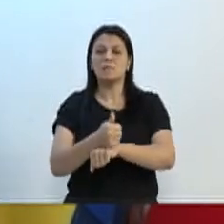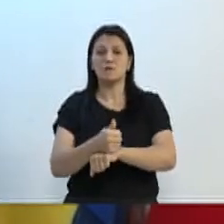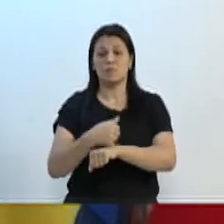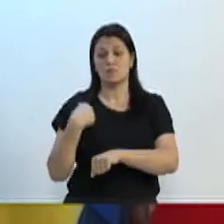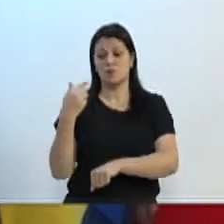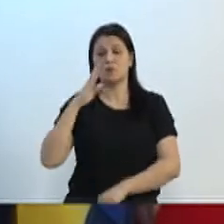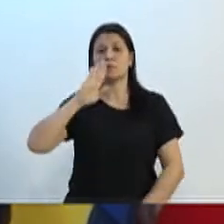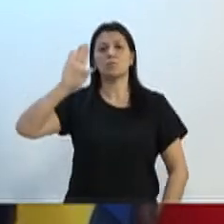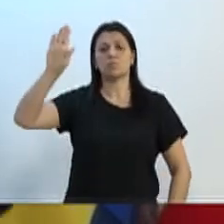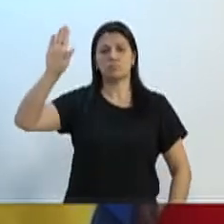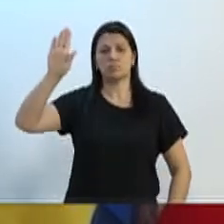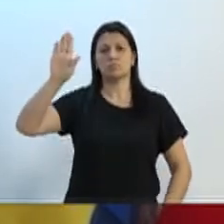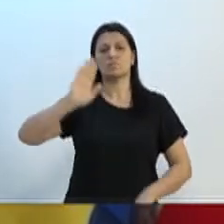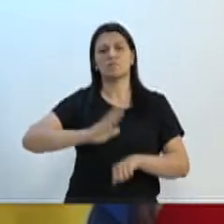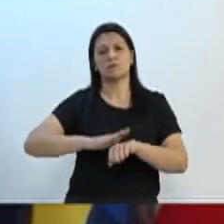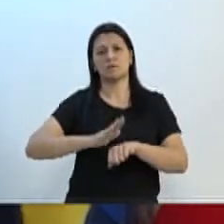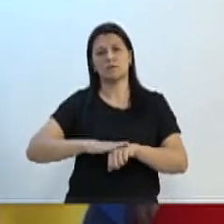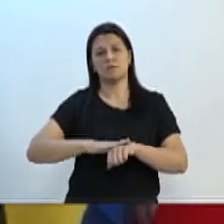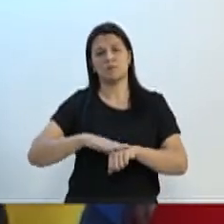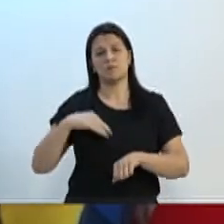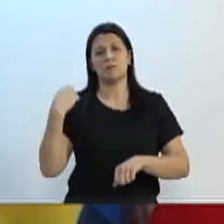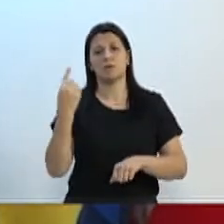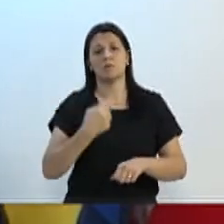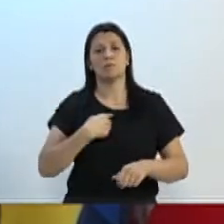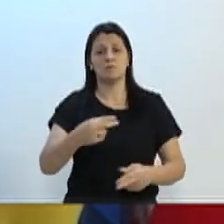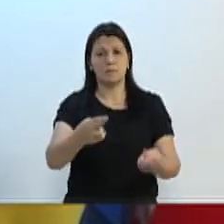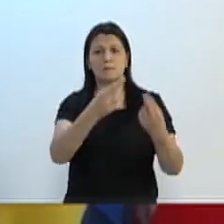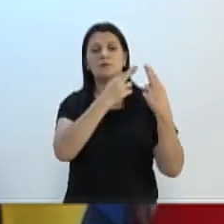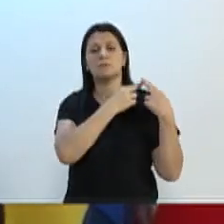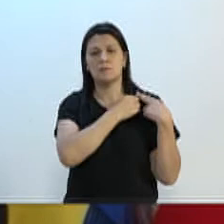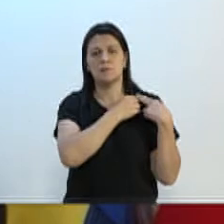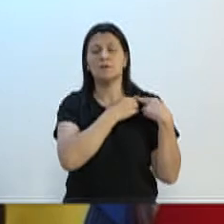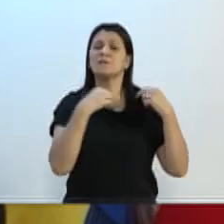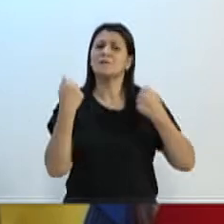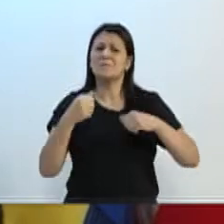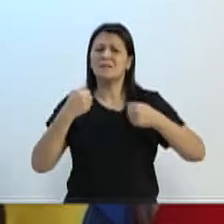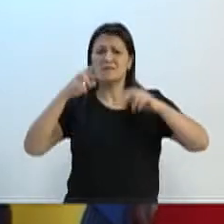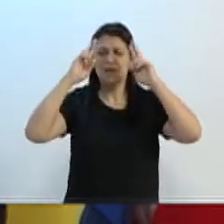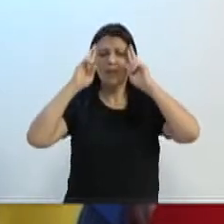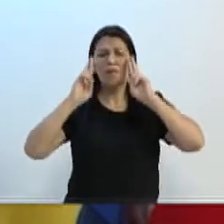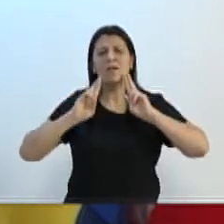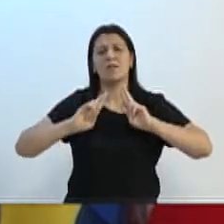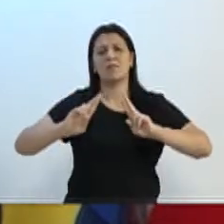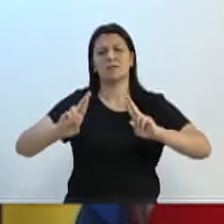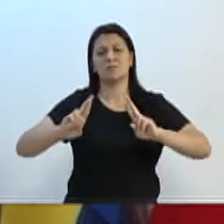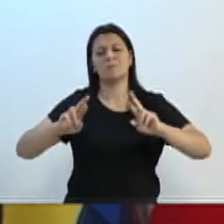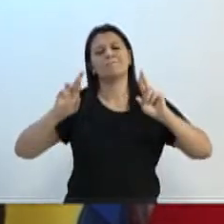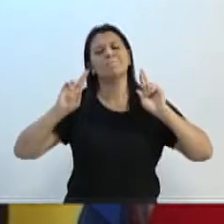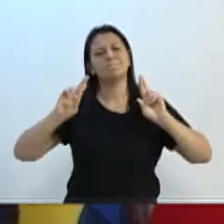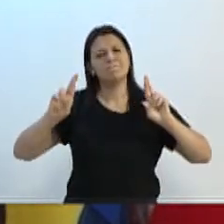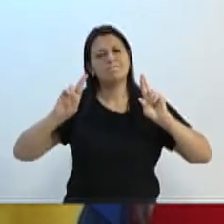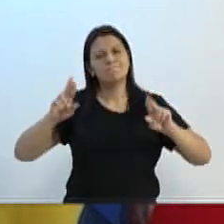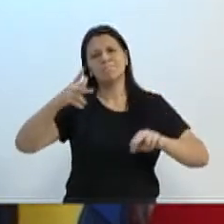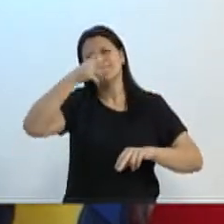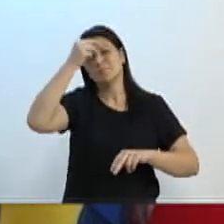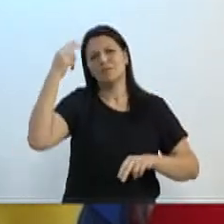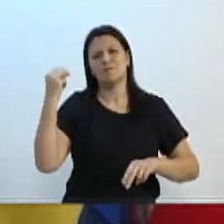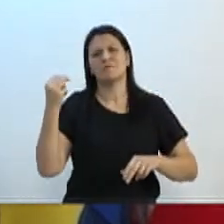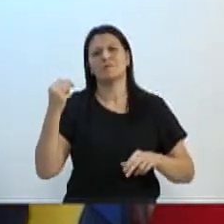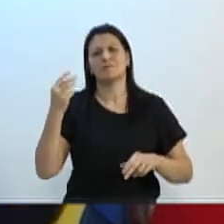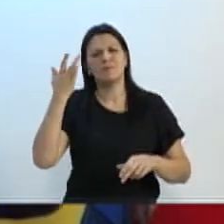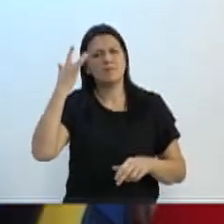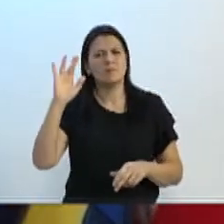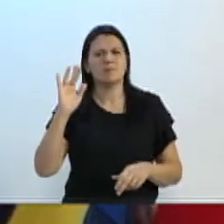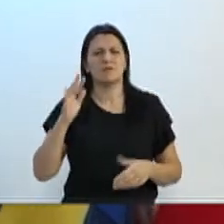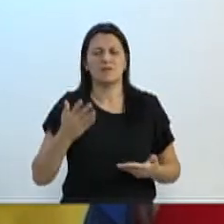jurou exercer. Então, a gente cumpre o nosso papel quando a gente faz isso. E é preciso muito respeito nesse ponto, e eu espero de verdade, prefeito, não sei se essa atitude é